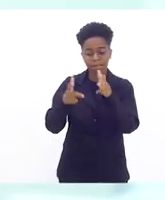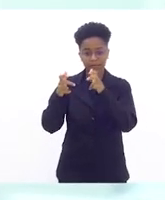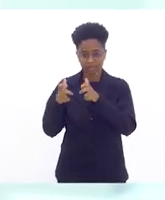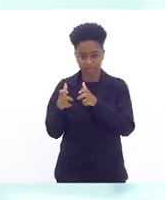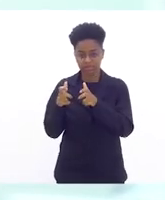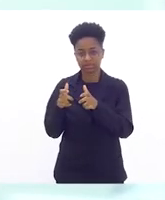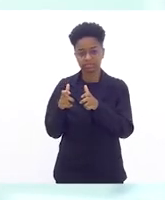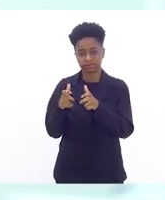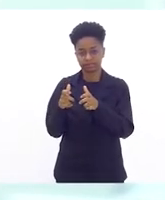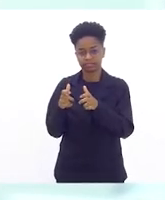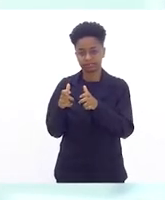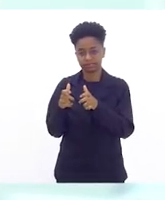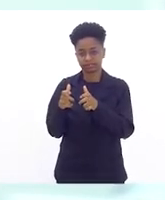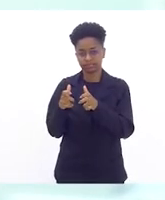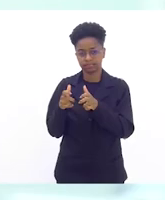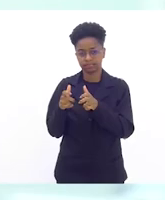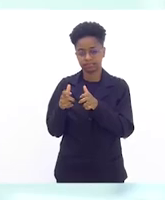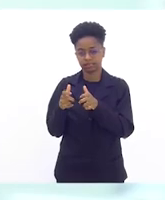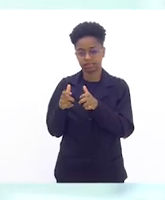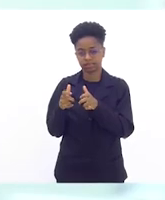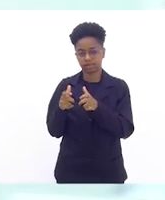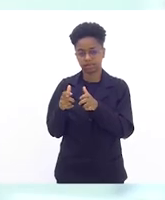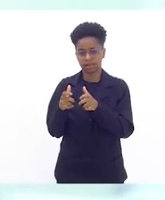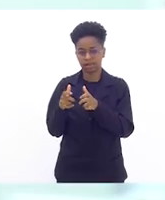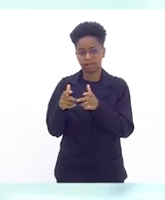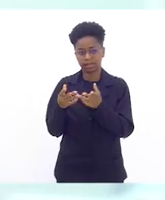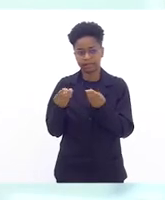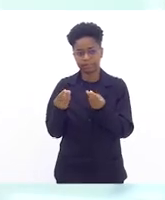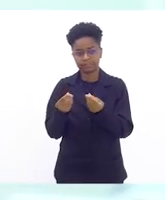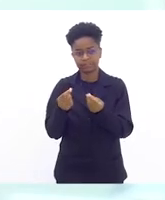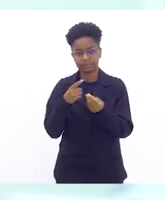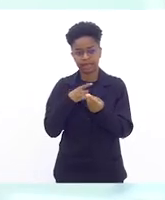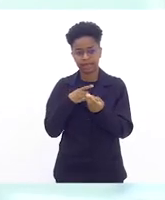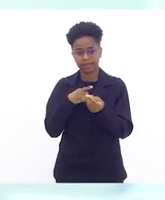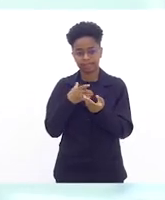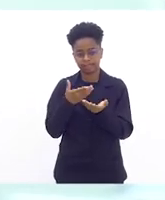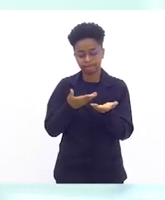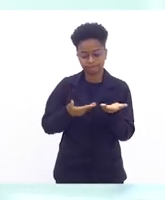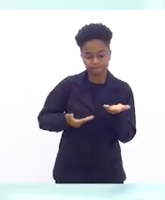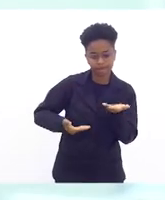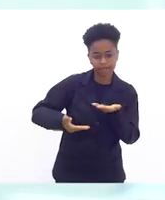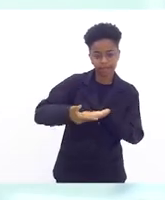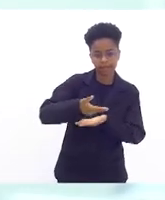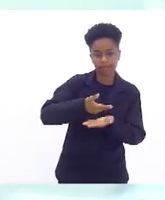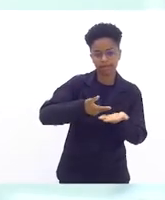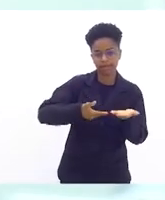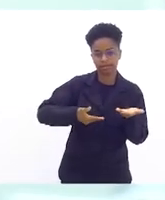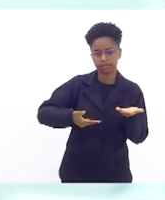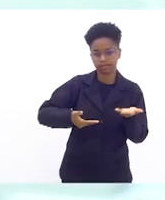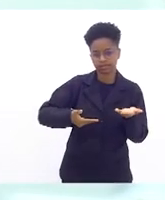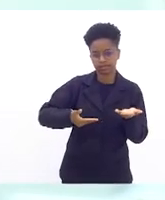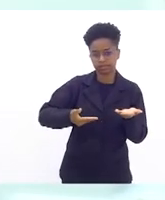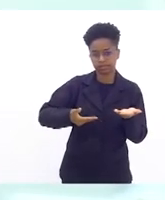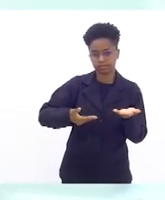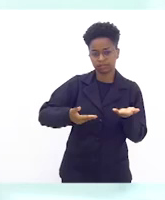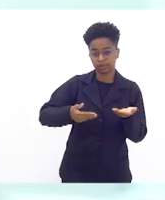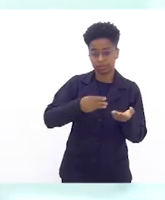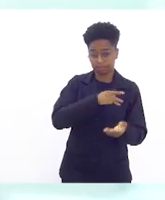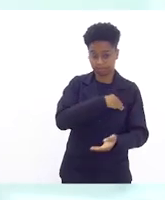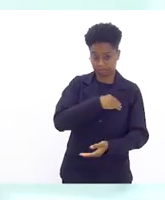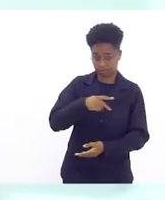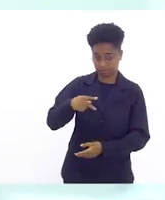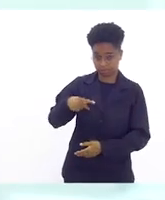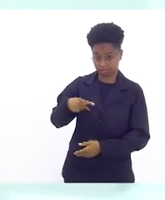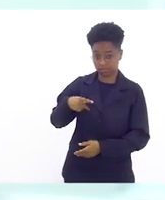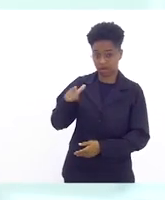Há a possibilidade de uma interação entre o Ministério Público